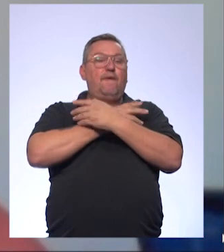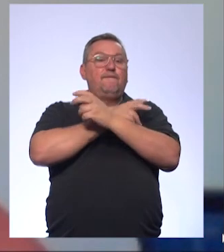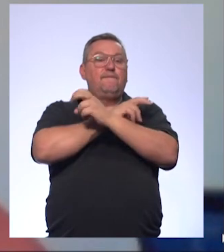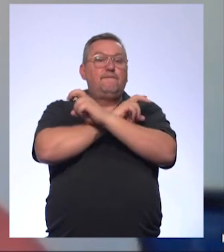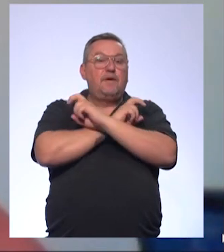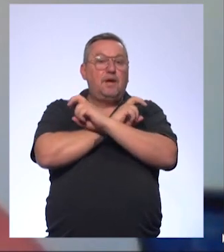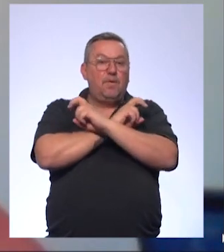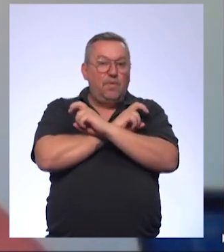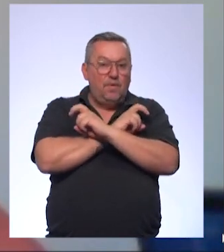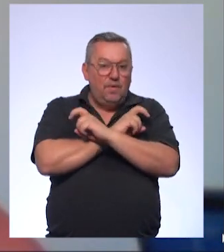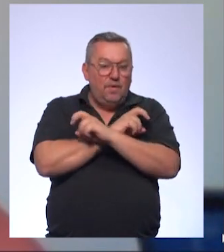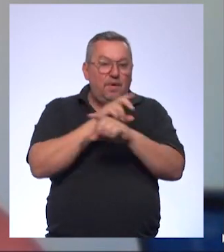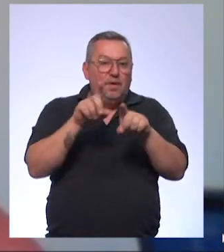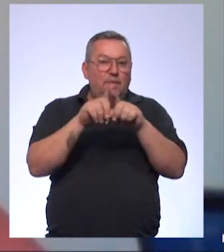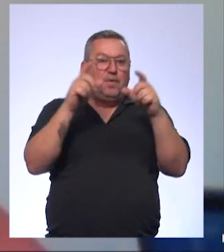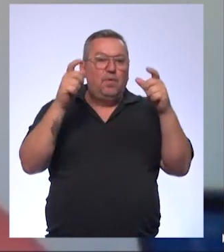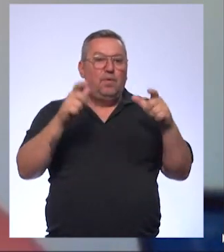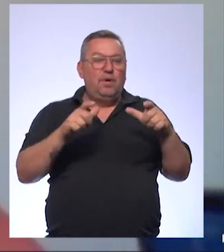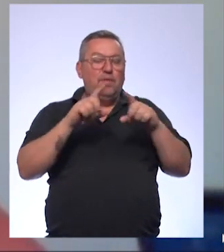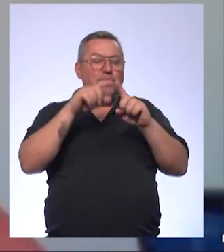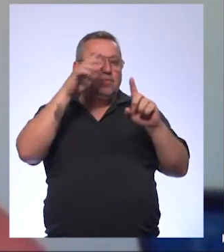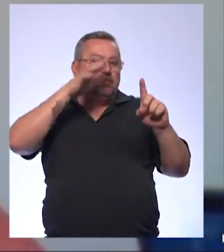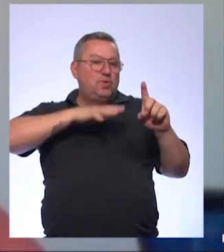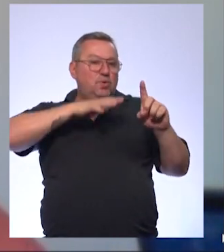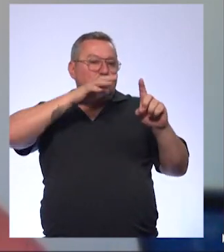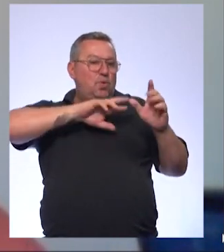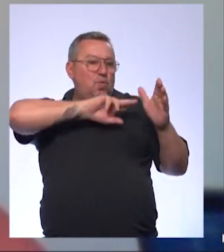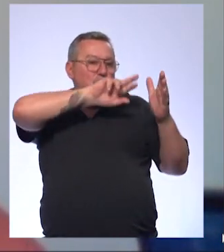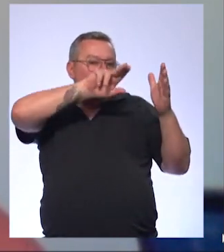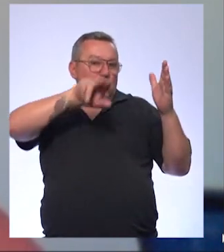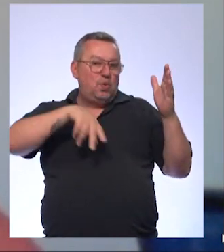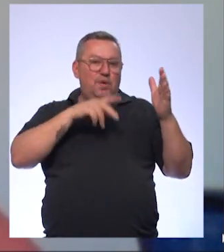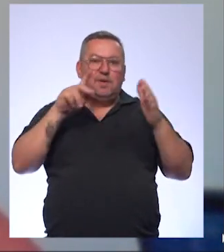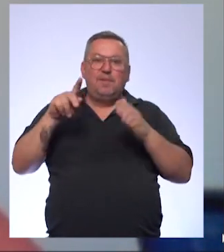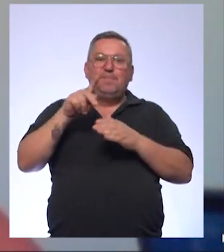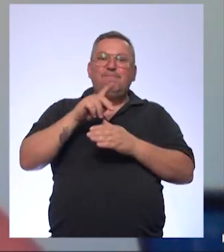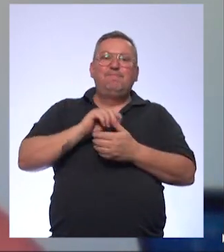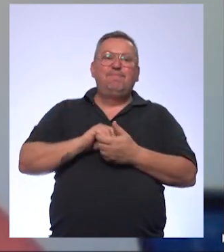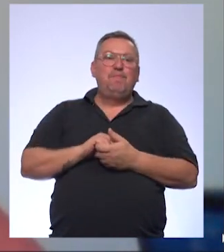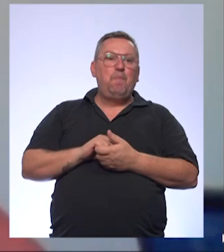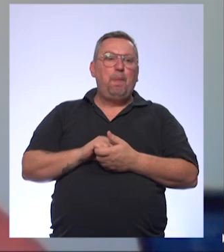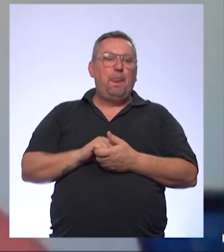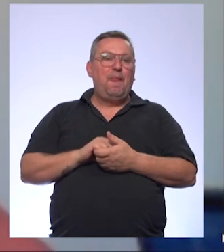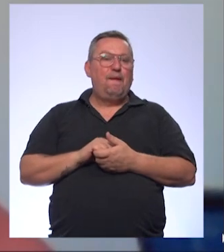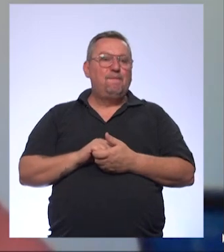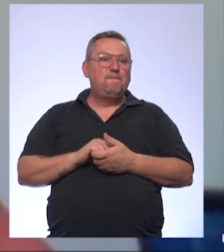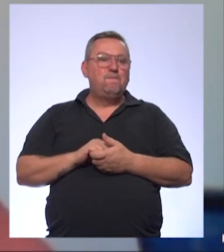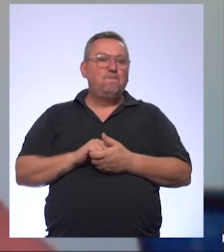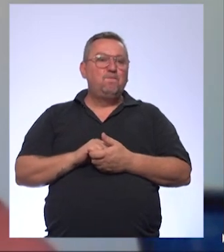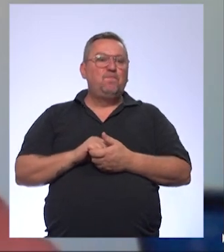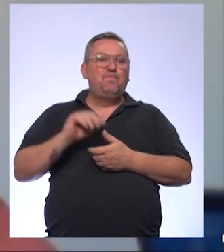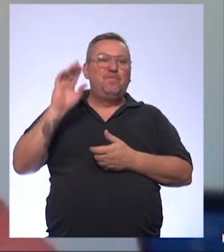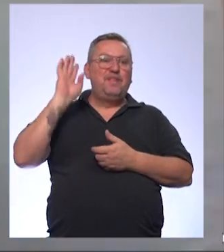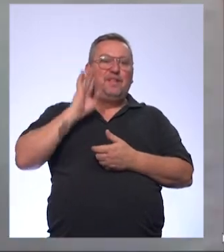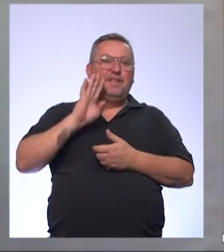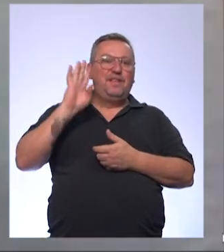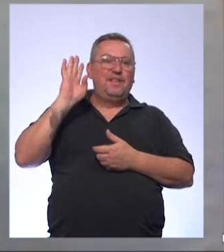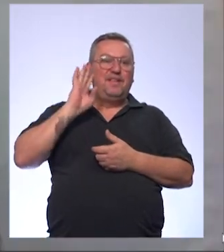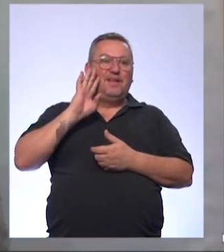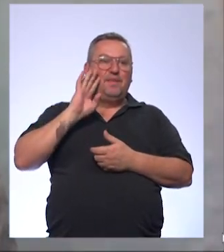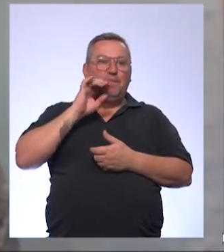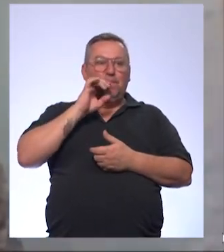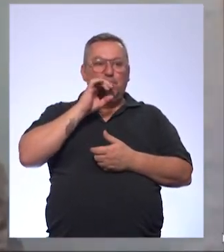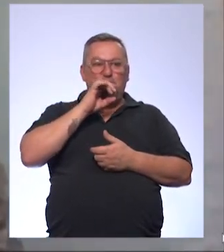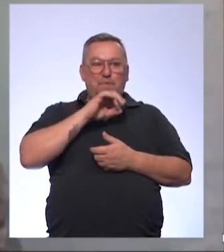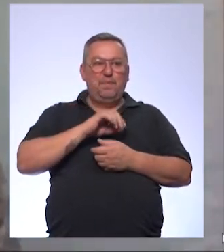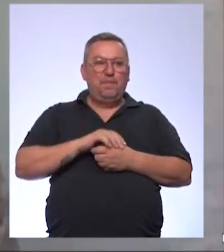a Heloísa disse que era um lugar para adorar os deuses. E aí, professora Janaína? Que legal!